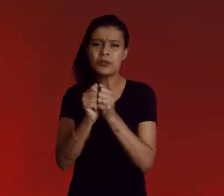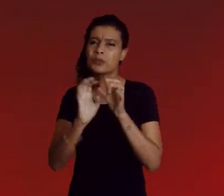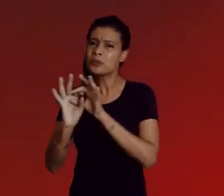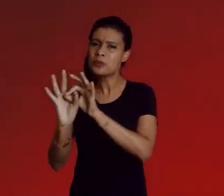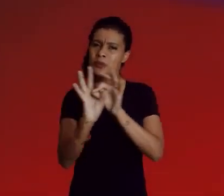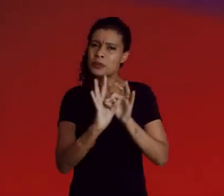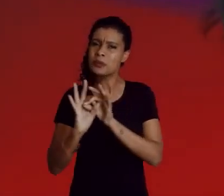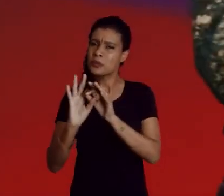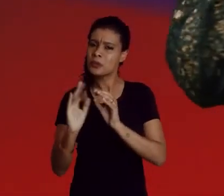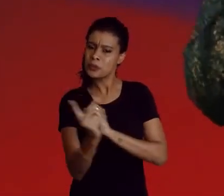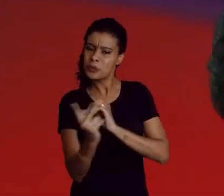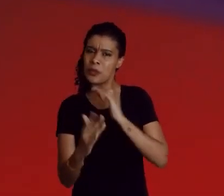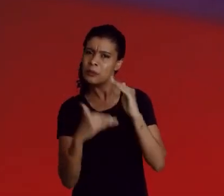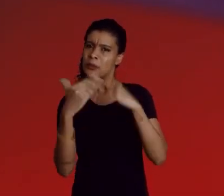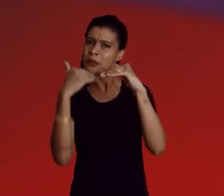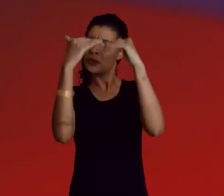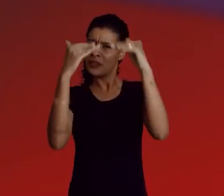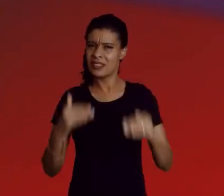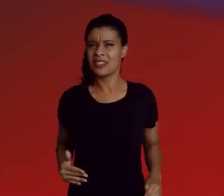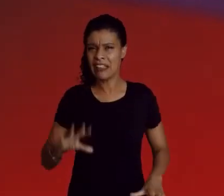Entenda tudo isso que eu falei até aqui.